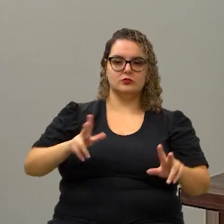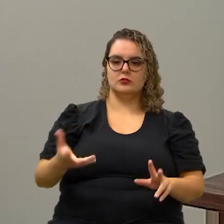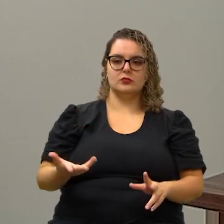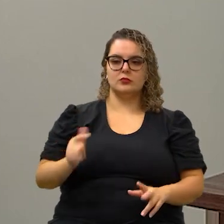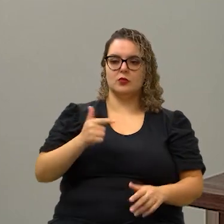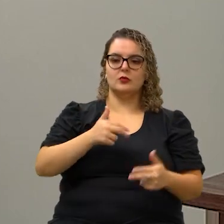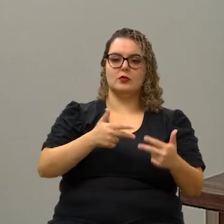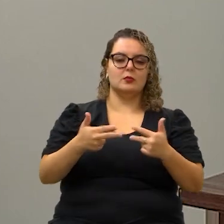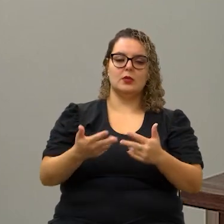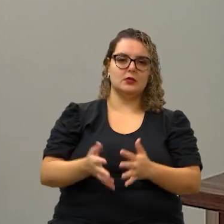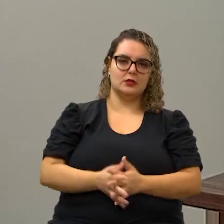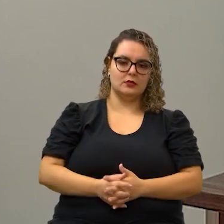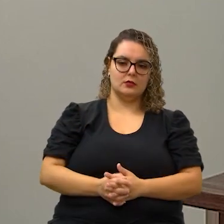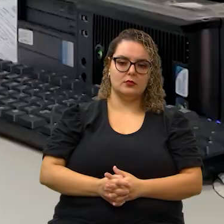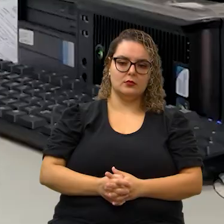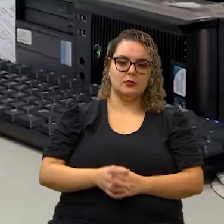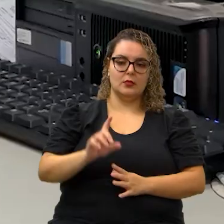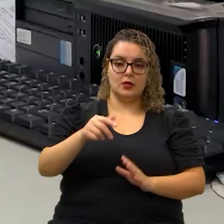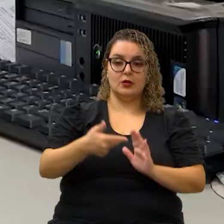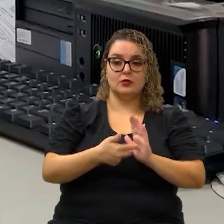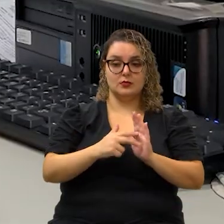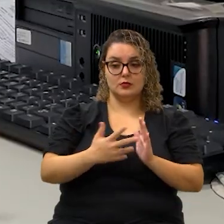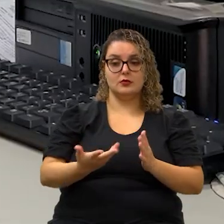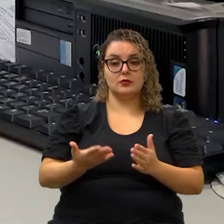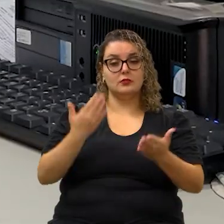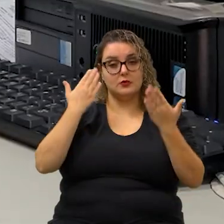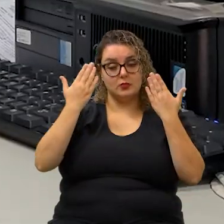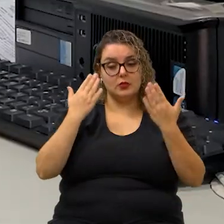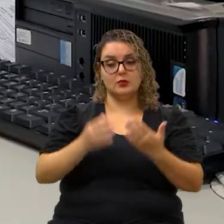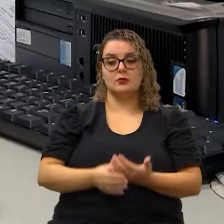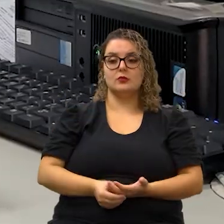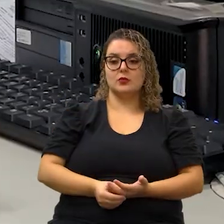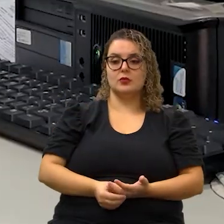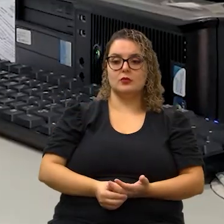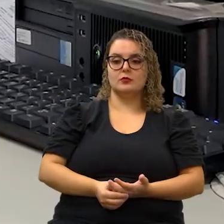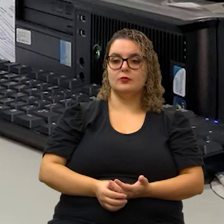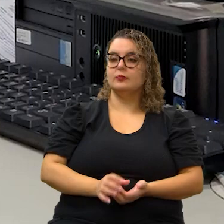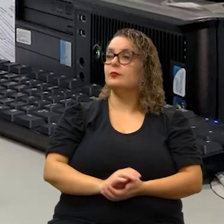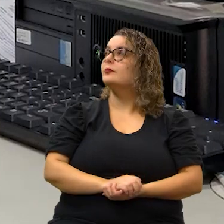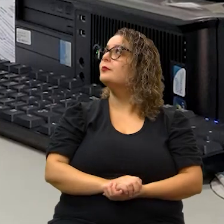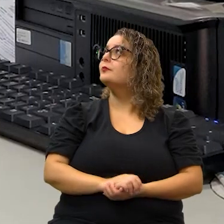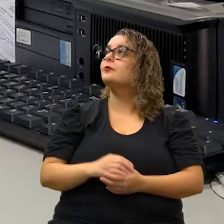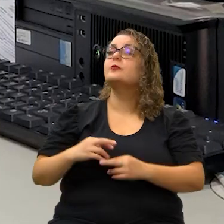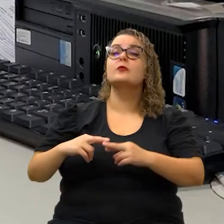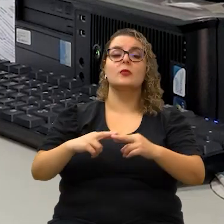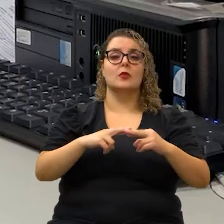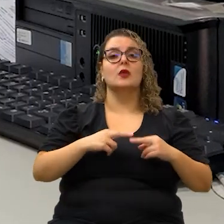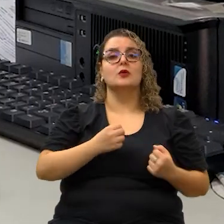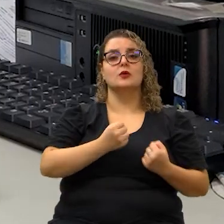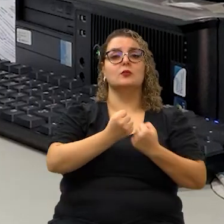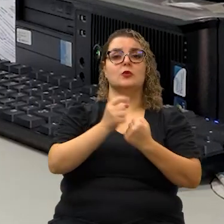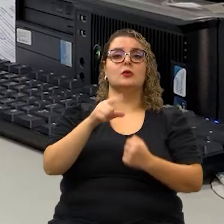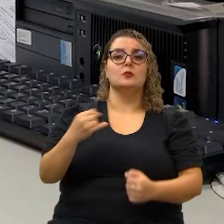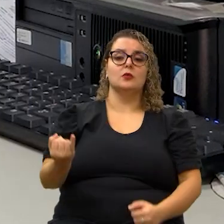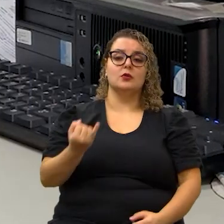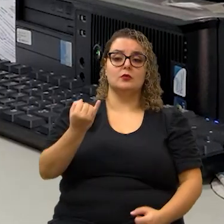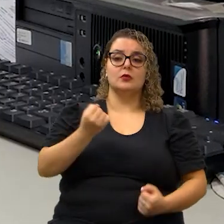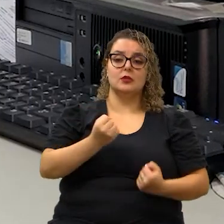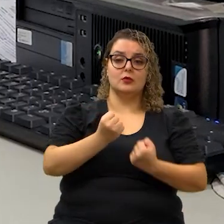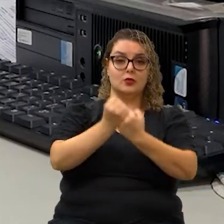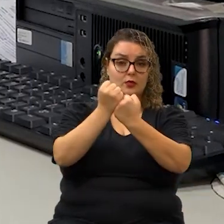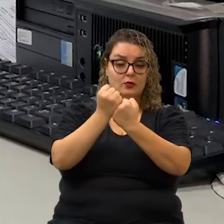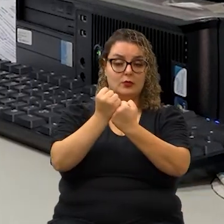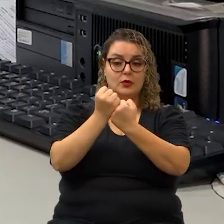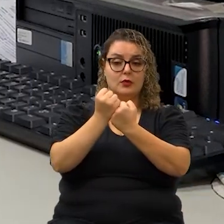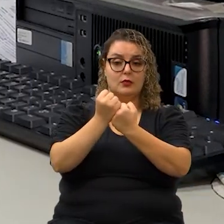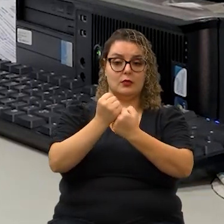esse que é o segmento da psicologia, né? Então, a rede de apoio, ela é importante porque ela vai dar um suporte a nível emocional,